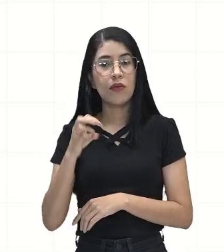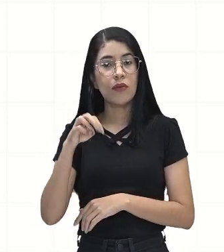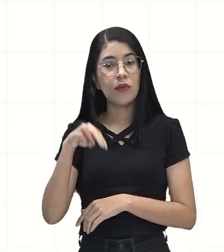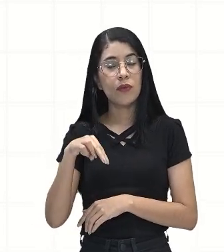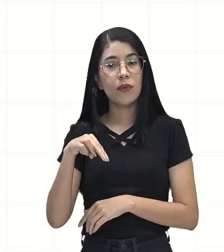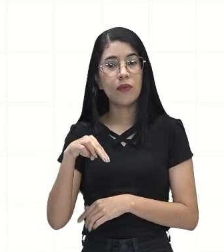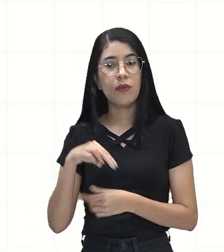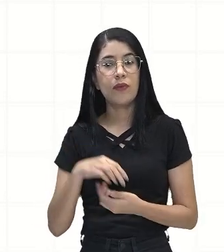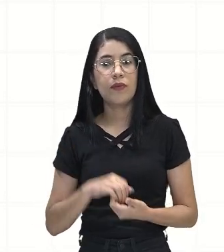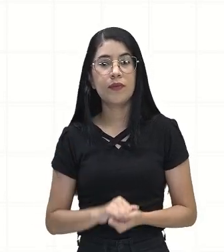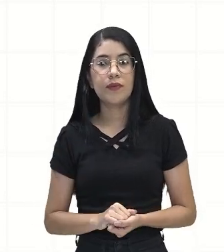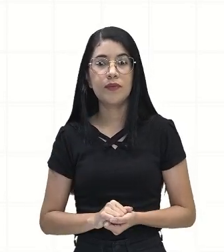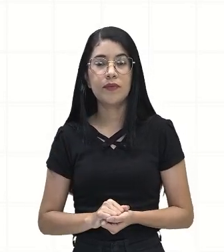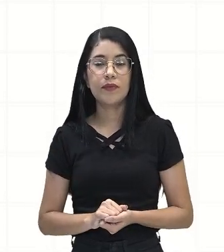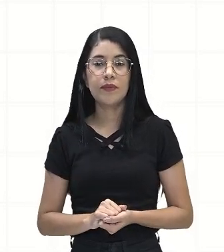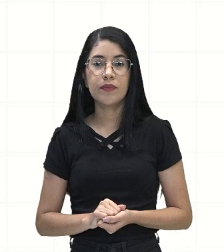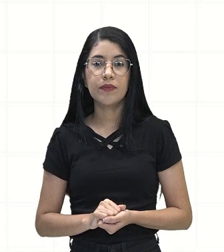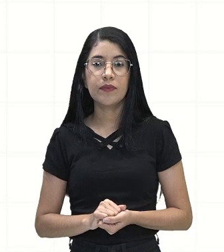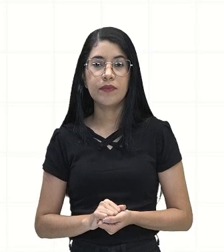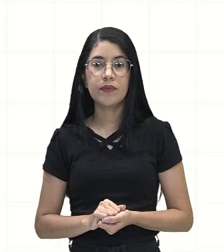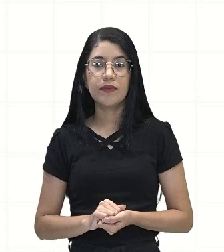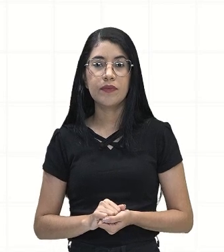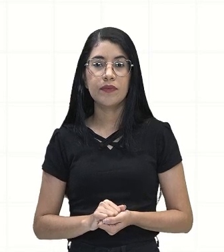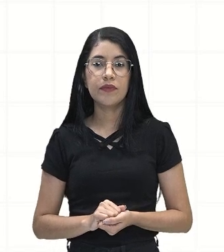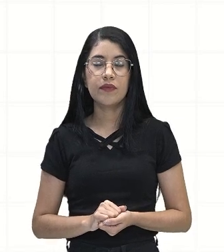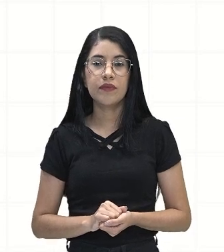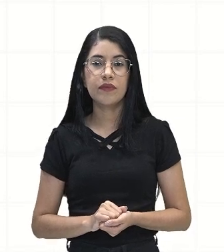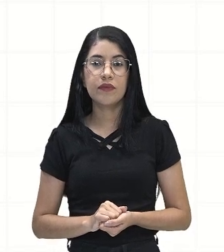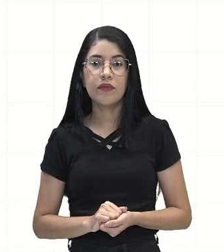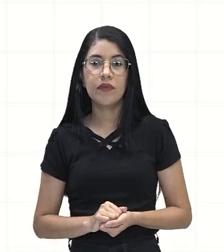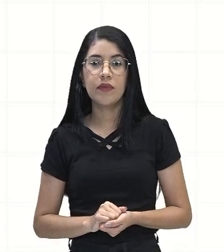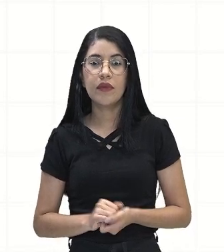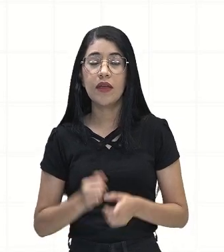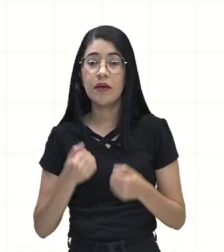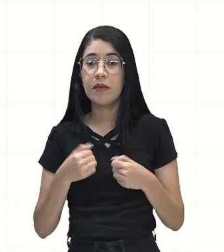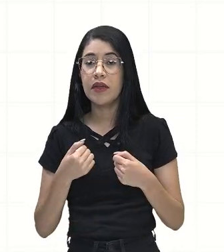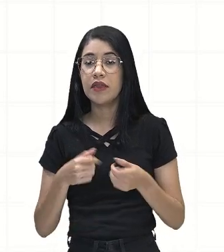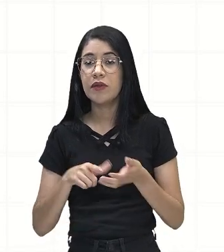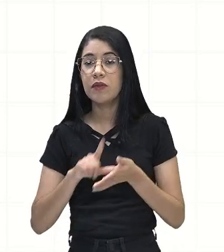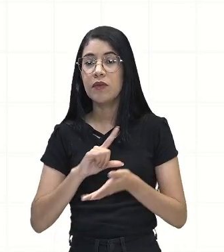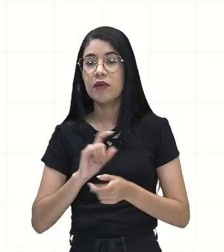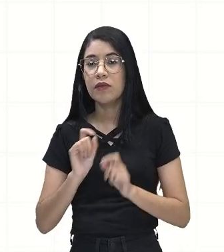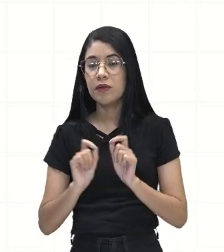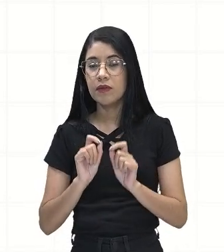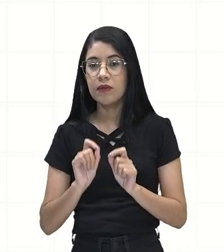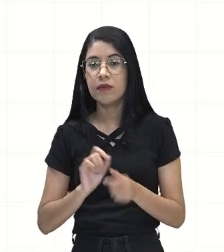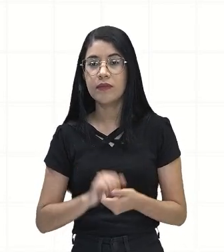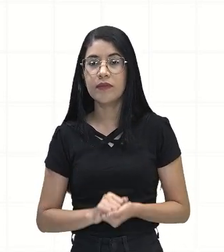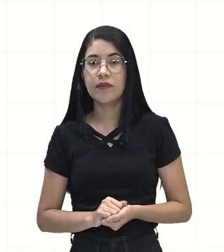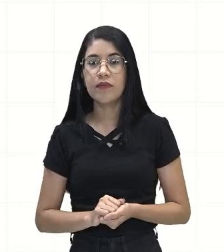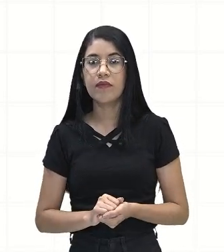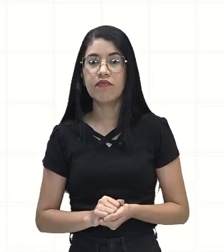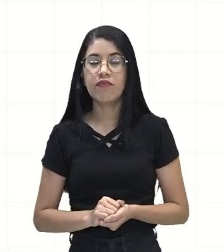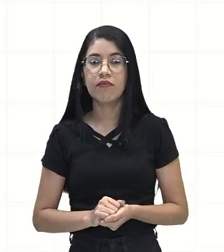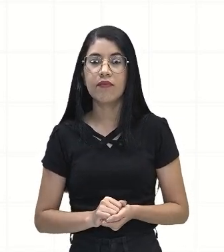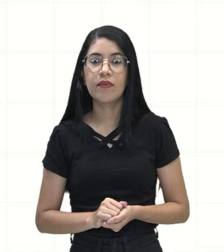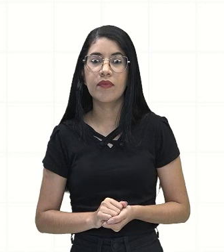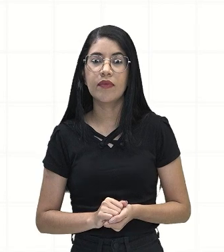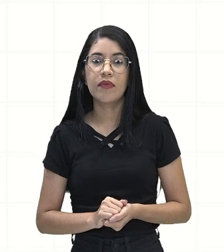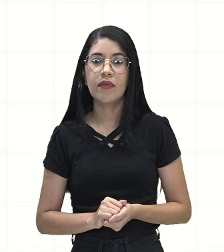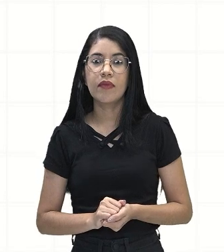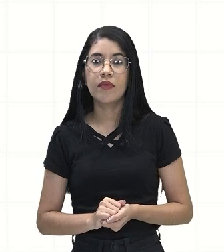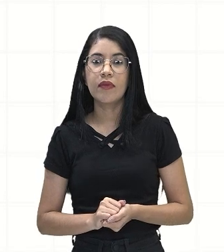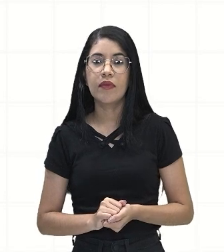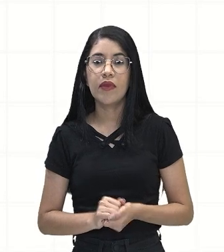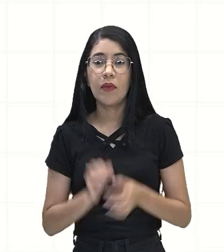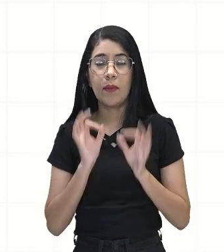verde em cima, para descobrir esse tamanho aqui, o que eu preciso fazer? Se eu observar, o A